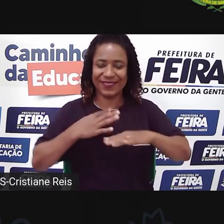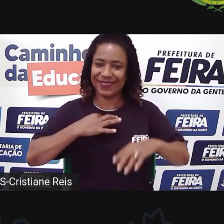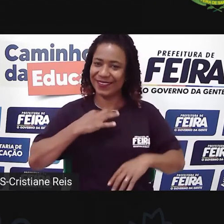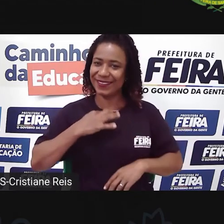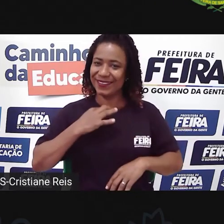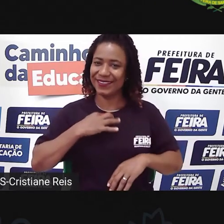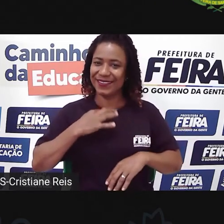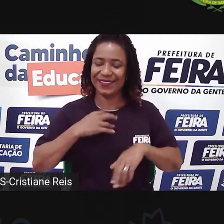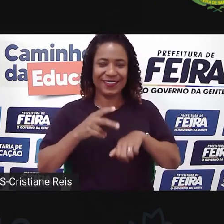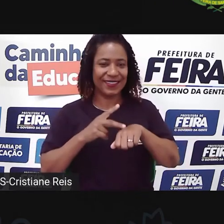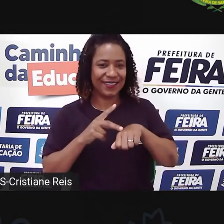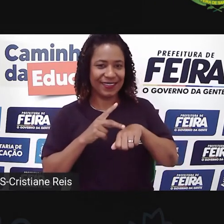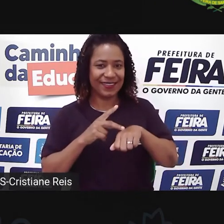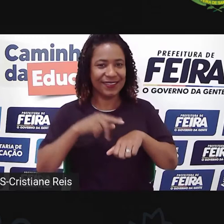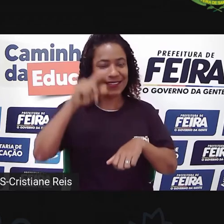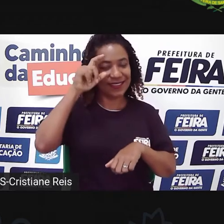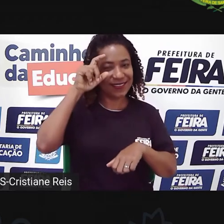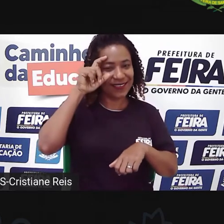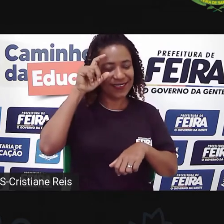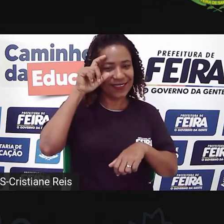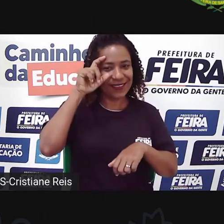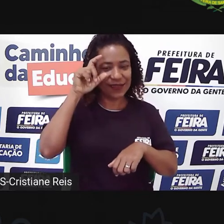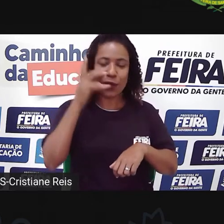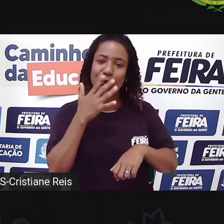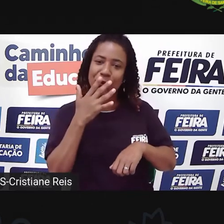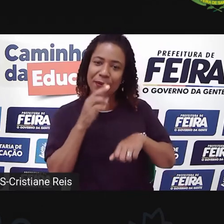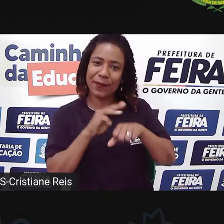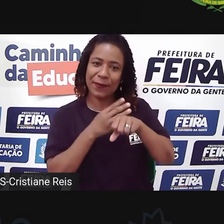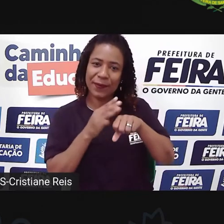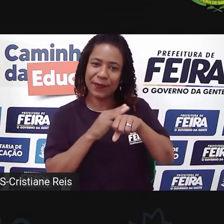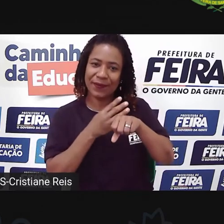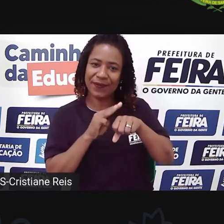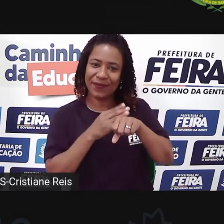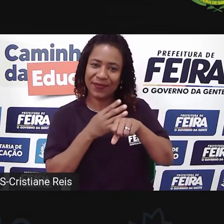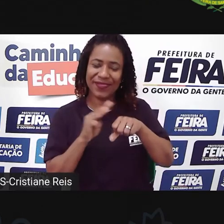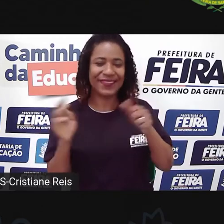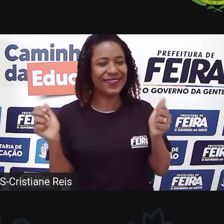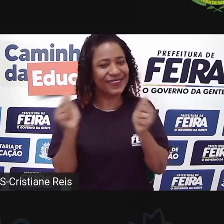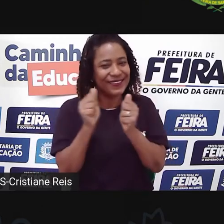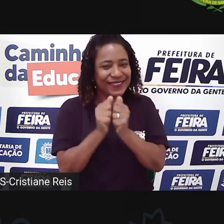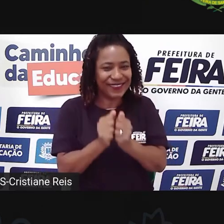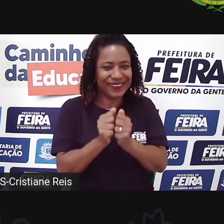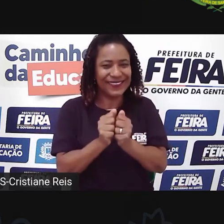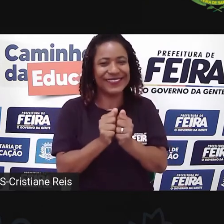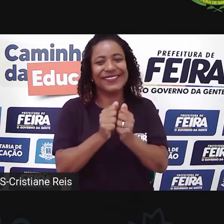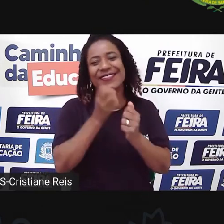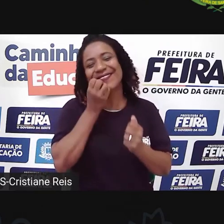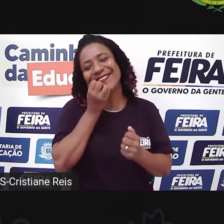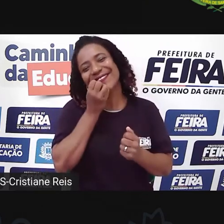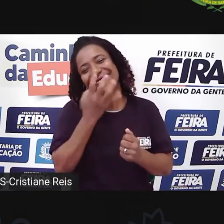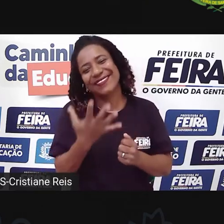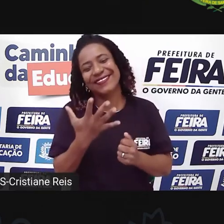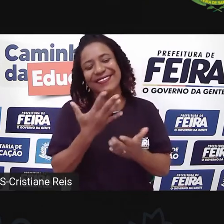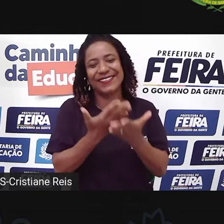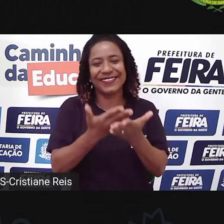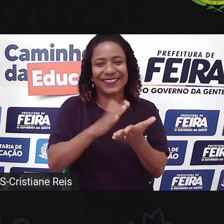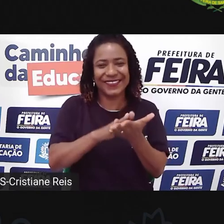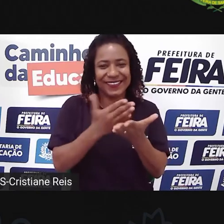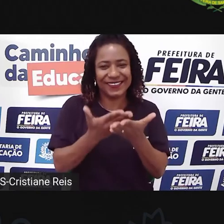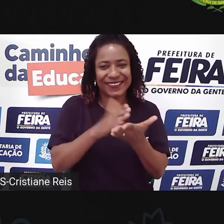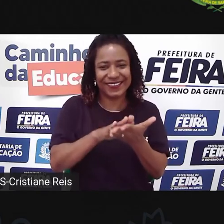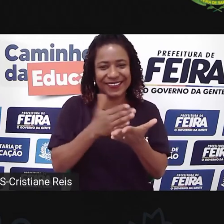óculos marronzinho e meio transparente embaixo. E muito bem acompanhada, sempre muito bem acompanhada da minha